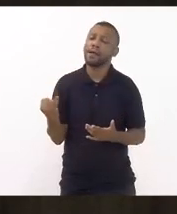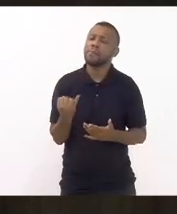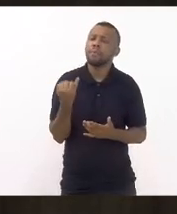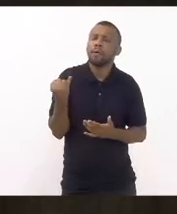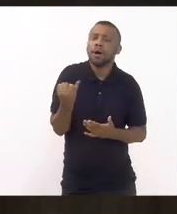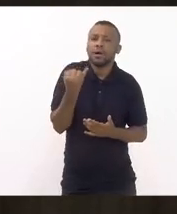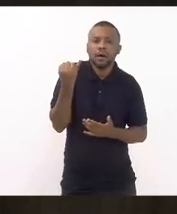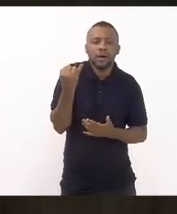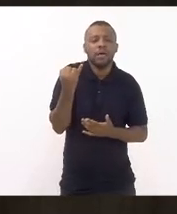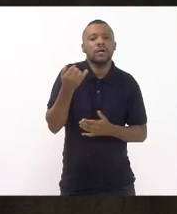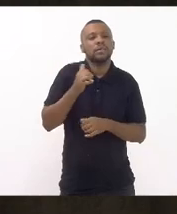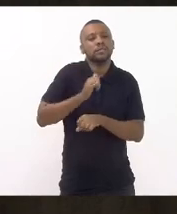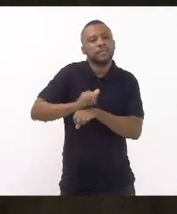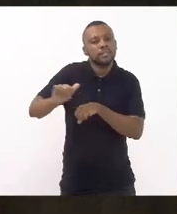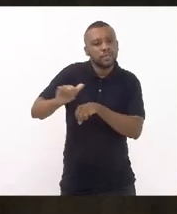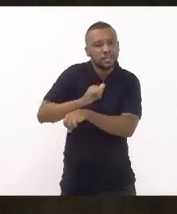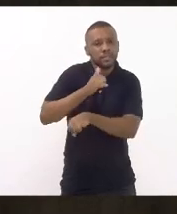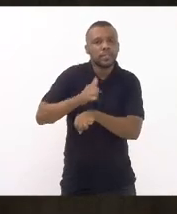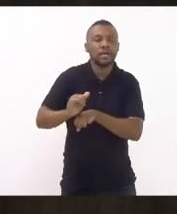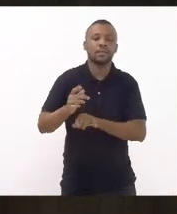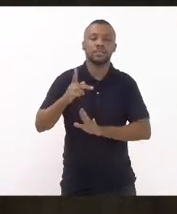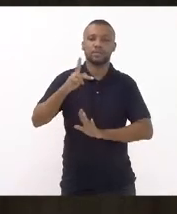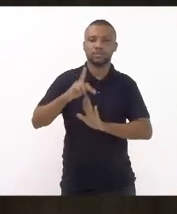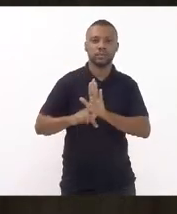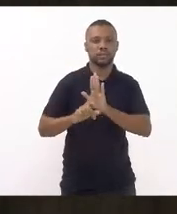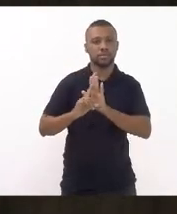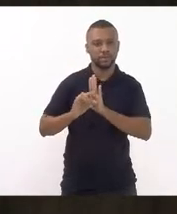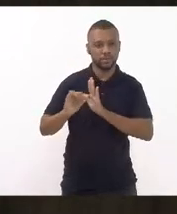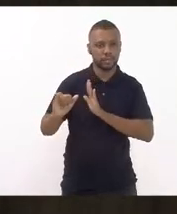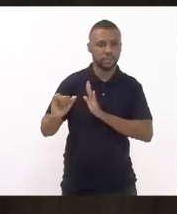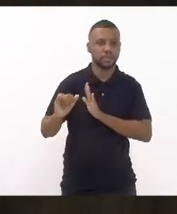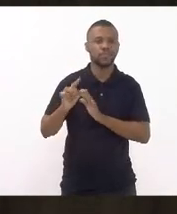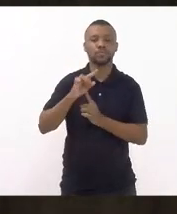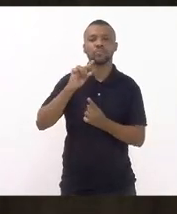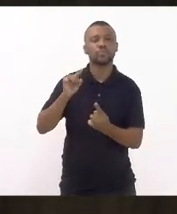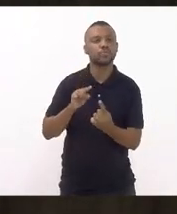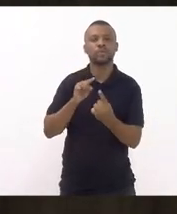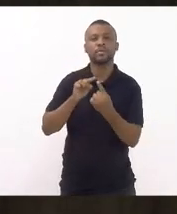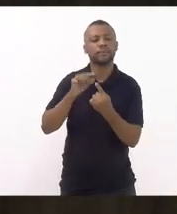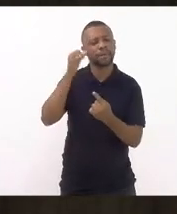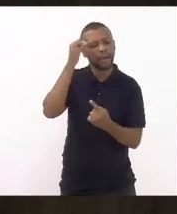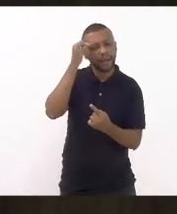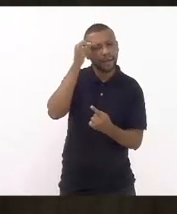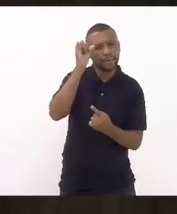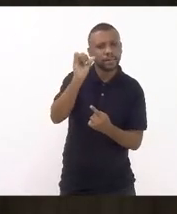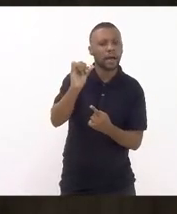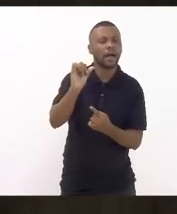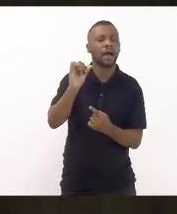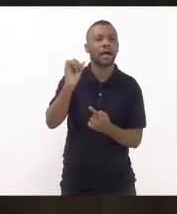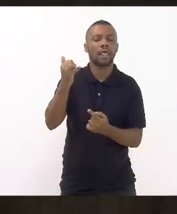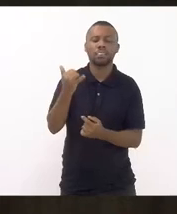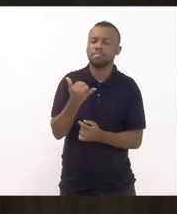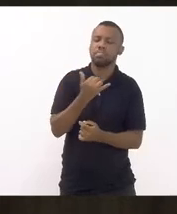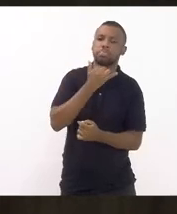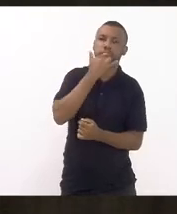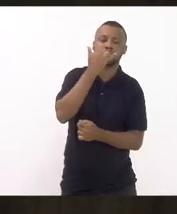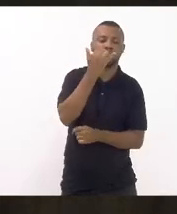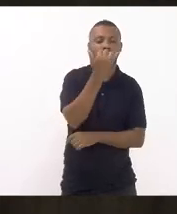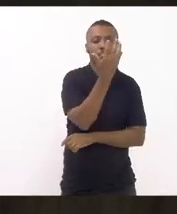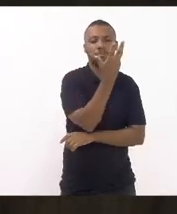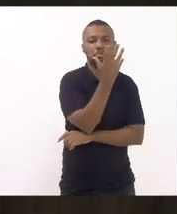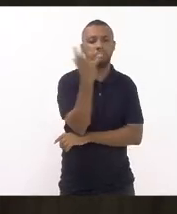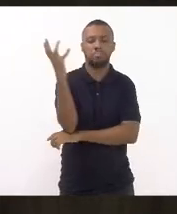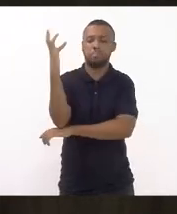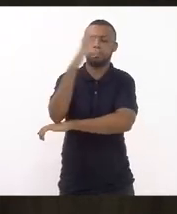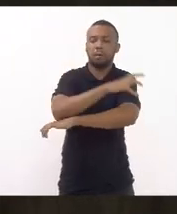importância estratégica desse projeto para evitar acidentes,